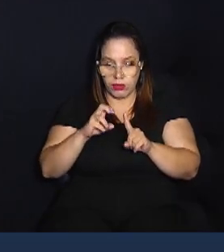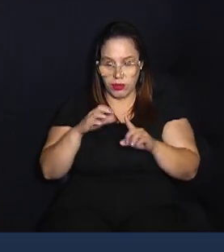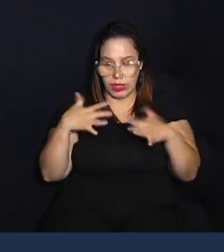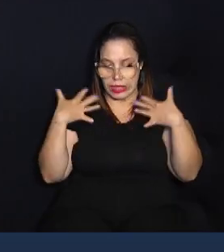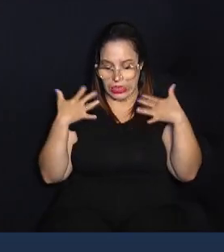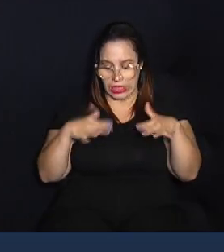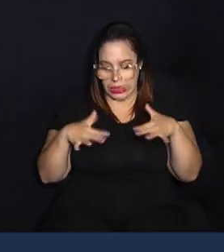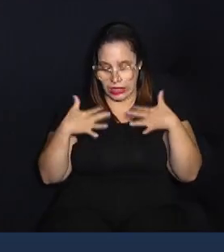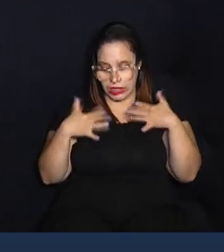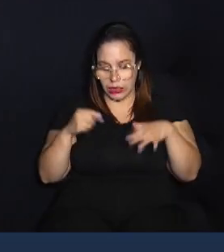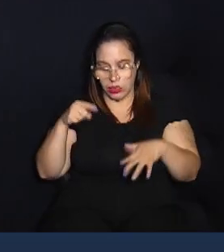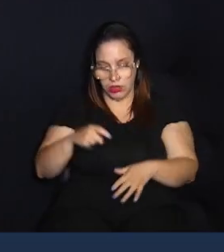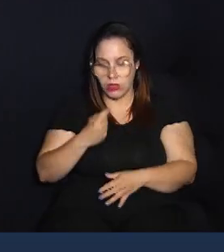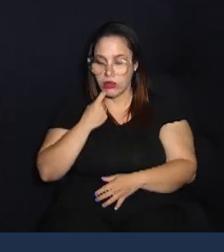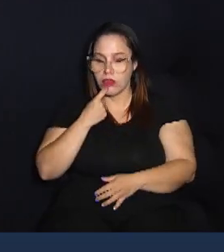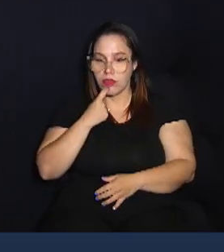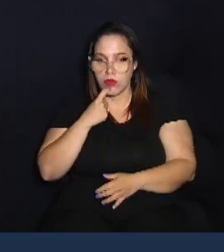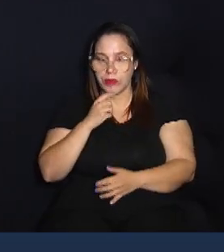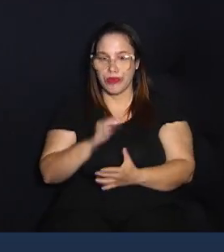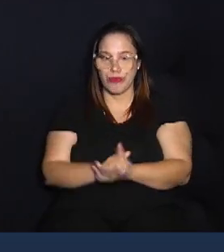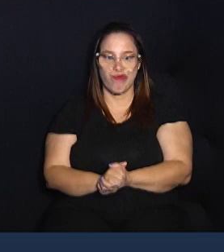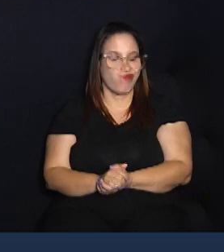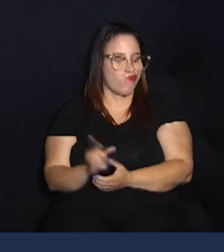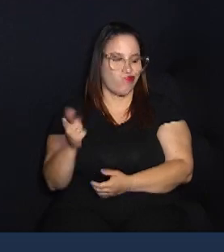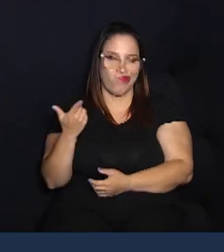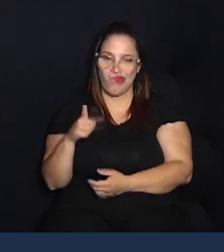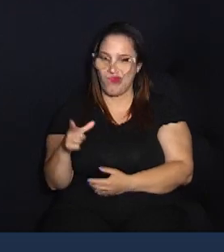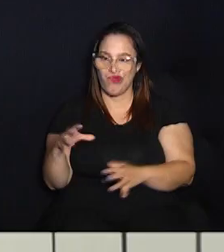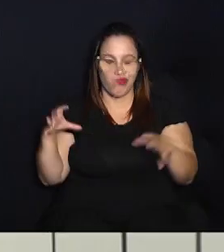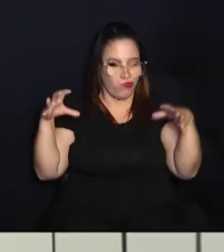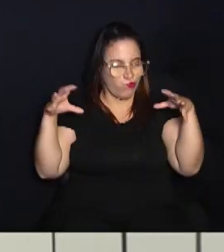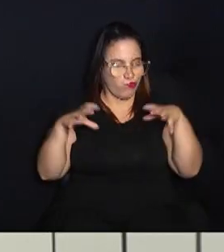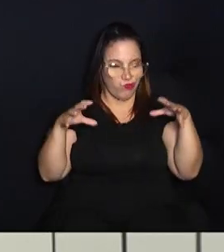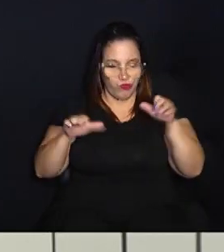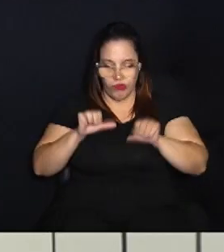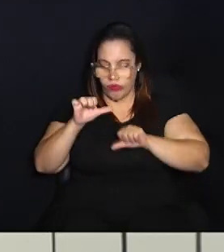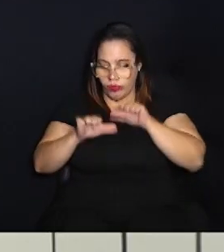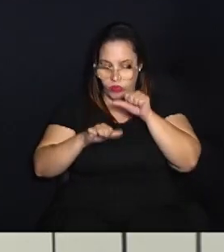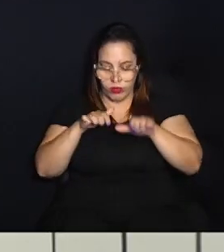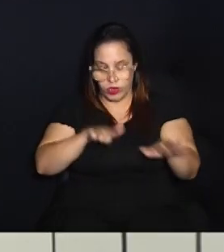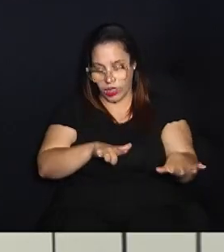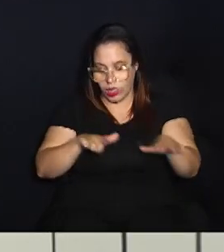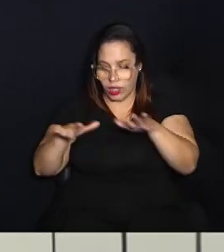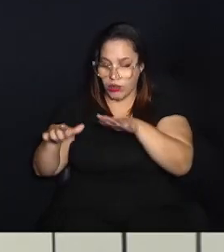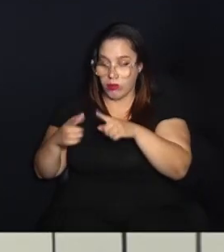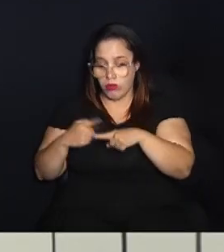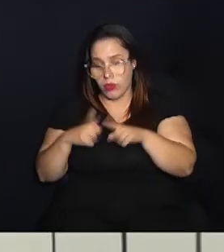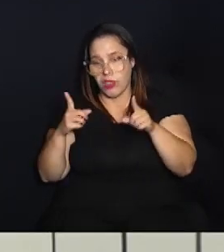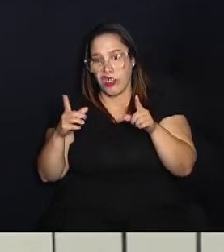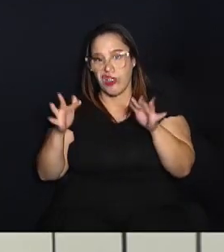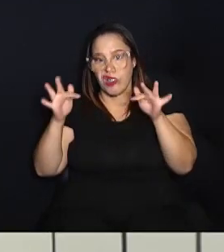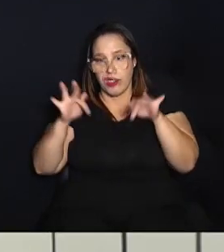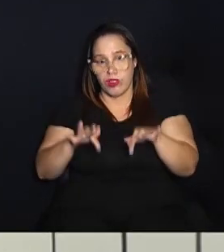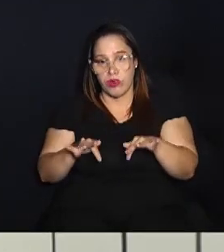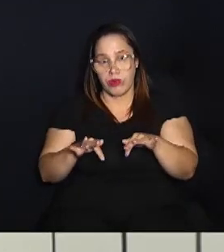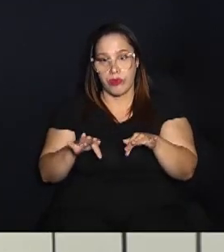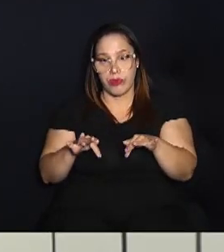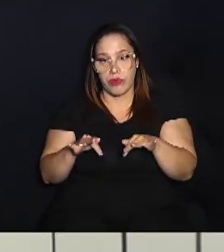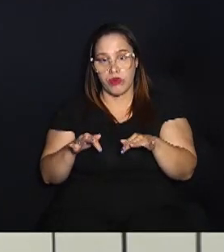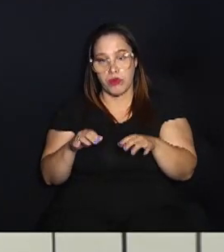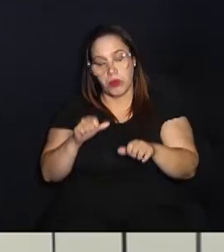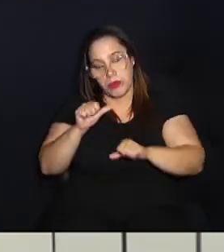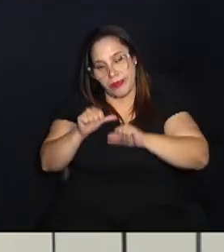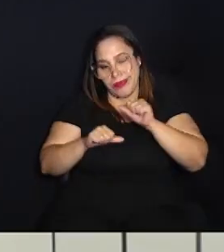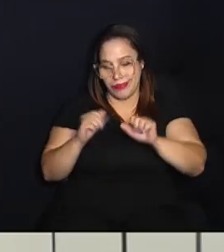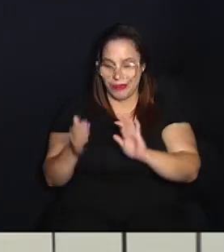35 graus aqui na cidade e não há perspectiva que isso mude no decorrer da semana, mais para o finalzinho que a gente vai ter uma